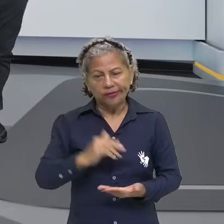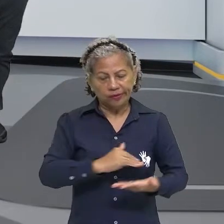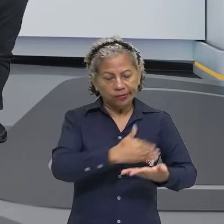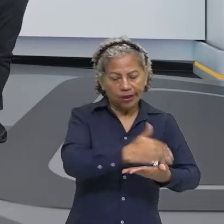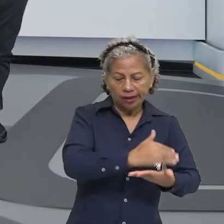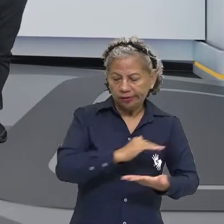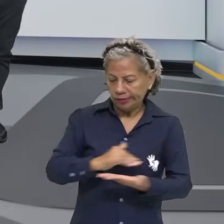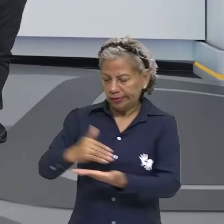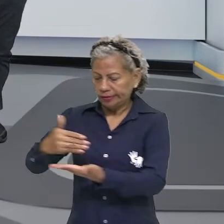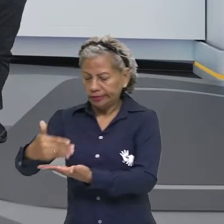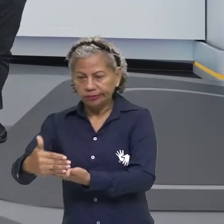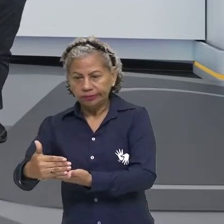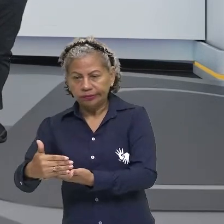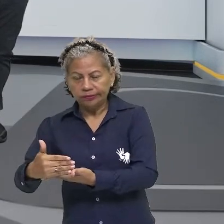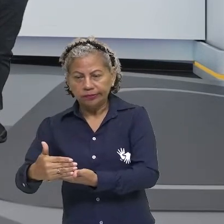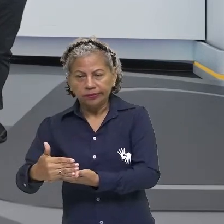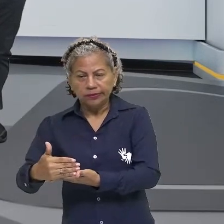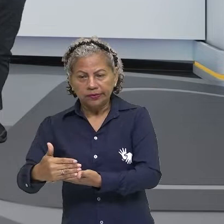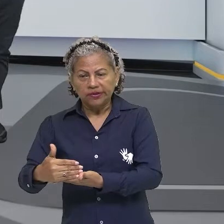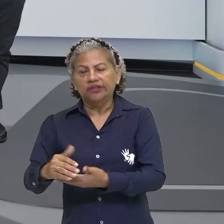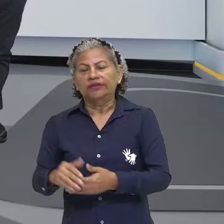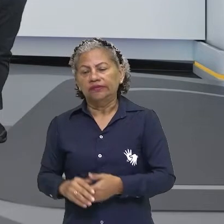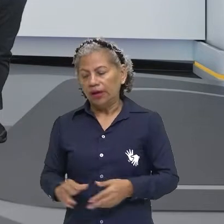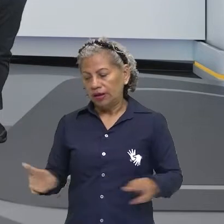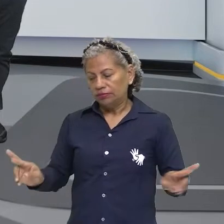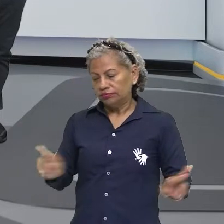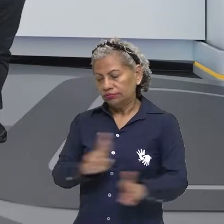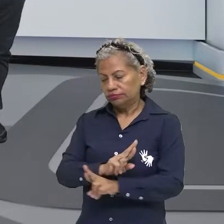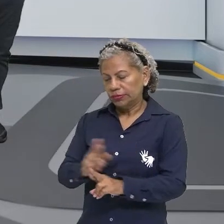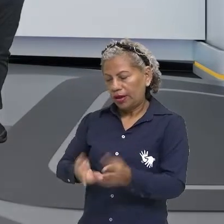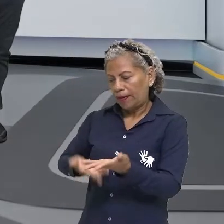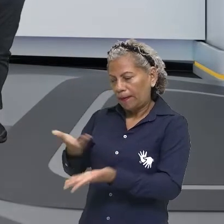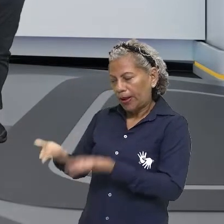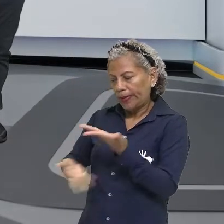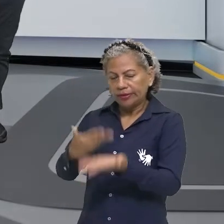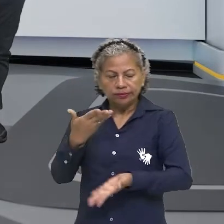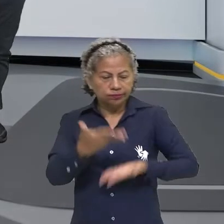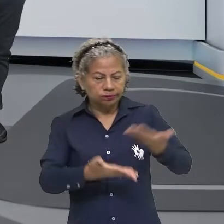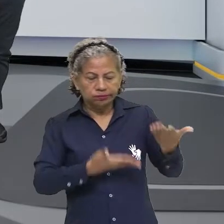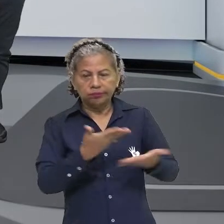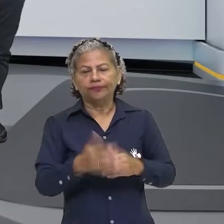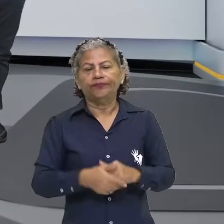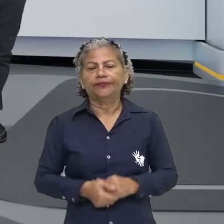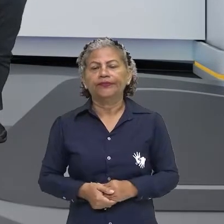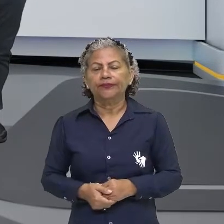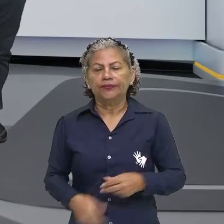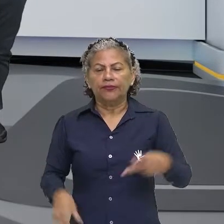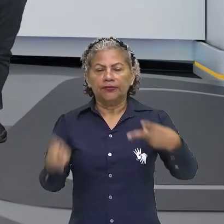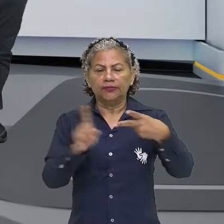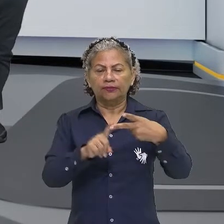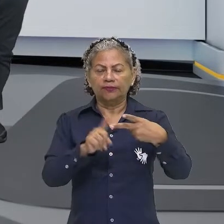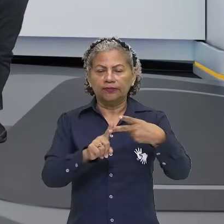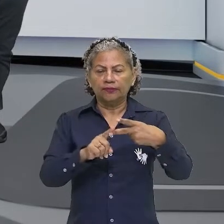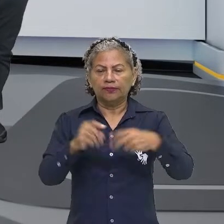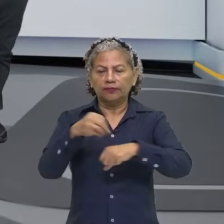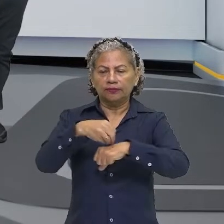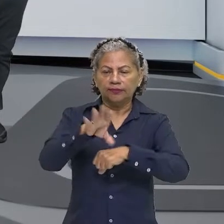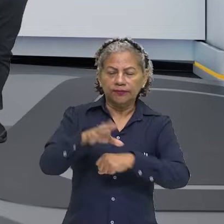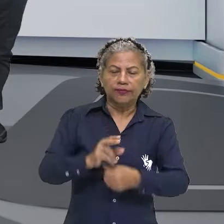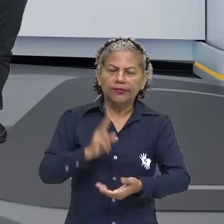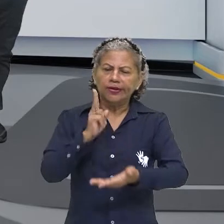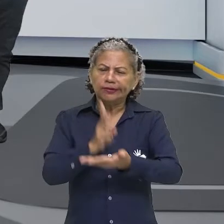tratado de uma maneira que você gostaria também de ser tratado, tá? Vamos para a dica 2. Sempre que entrarmos